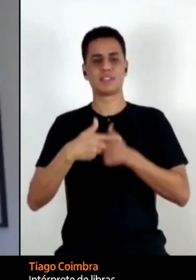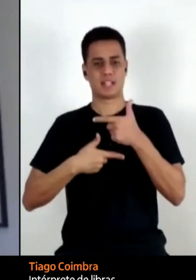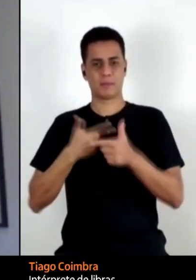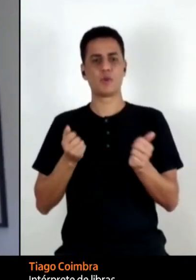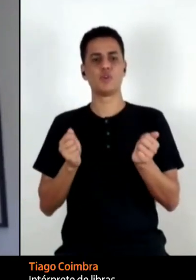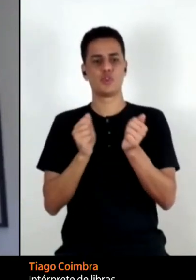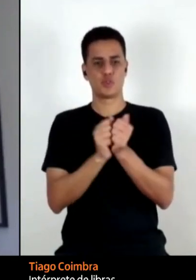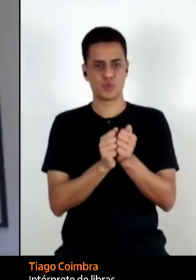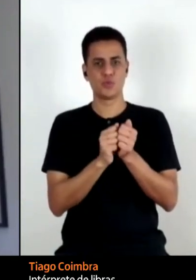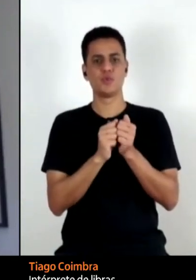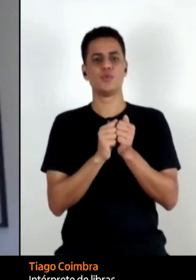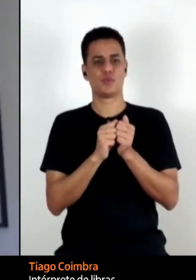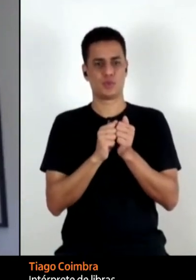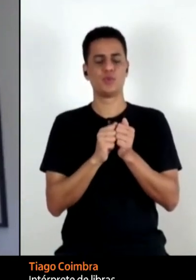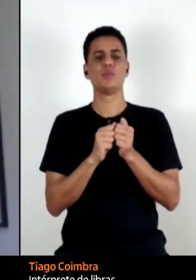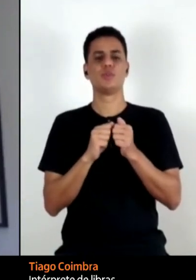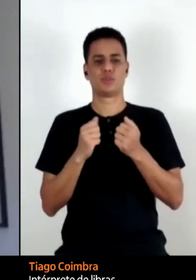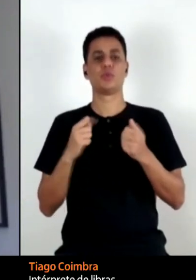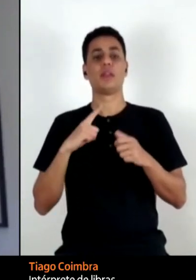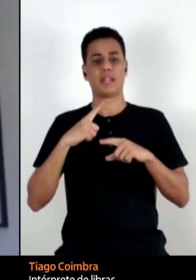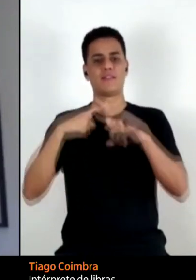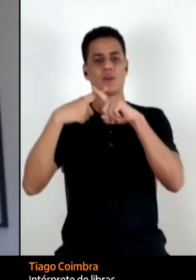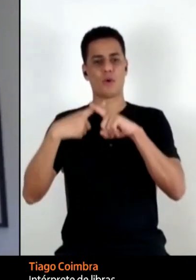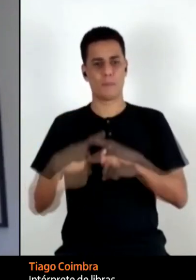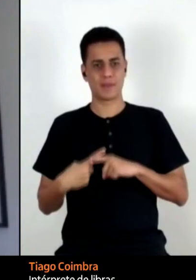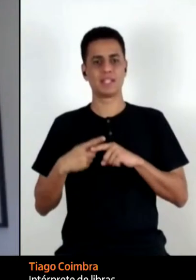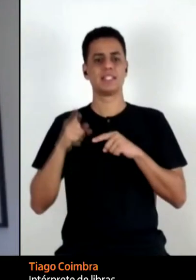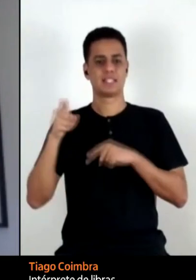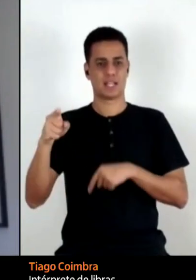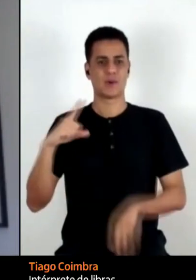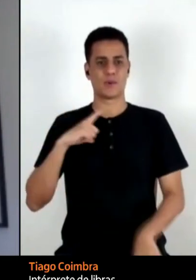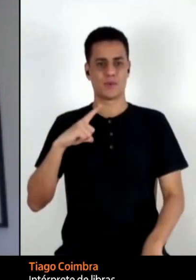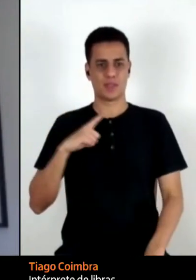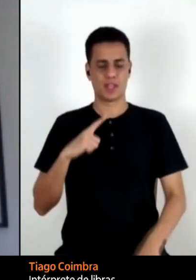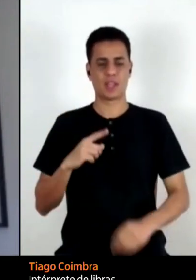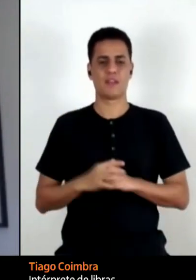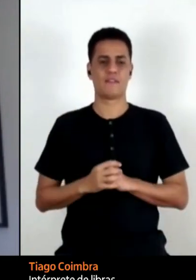apresentando em premiere na competição do É Tudo Verdade. O Carlos Adriano